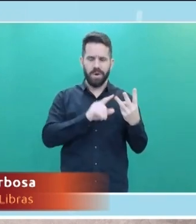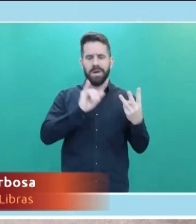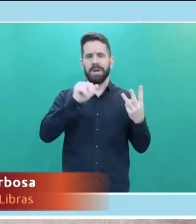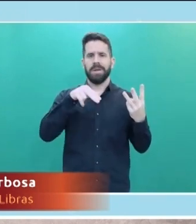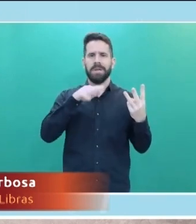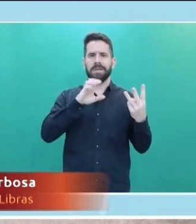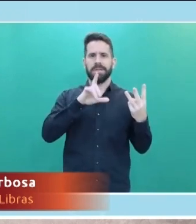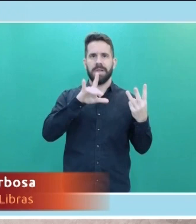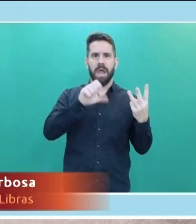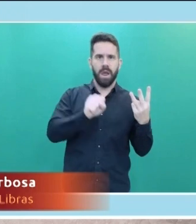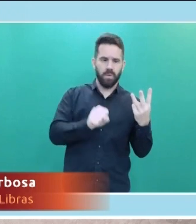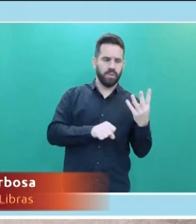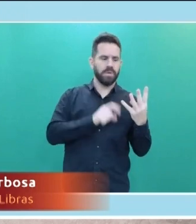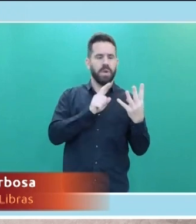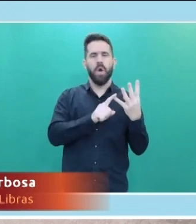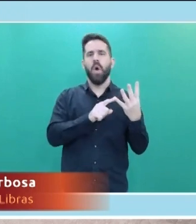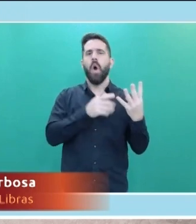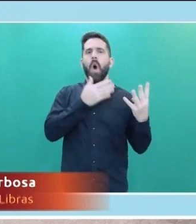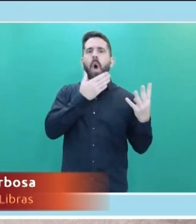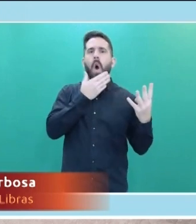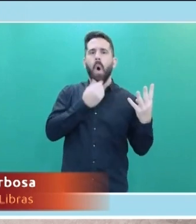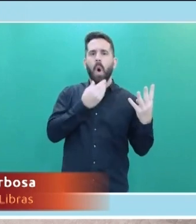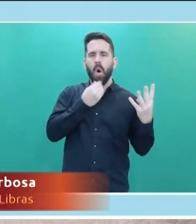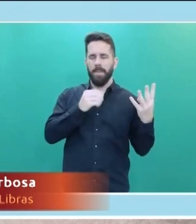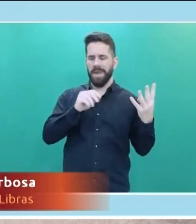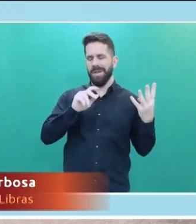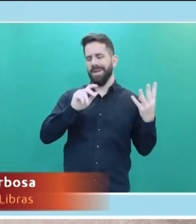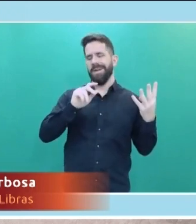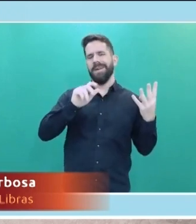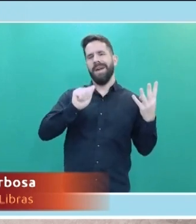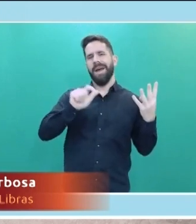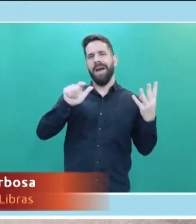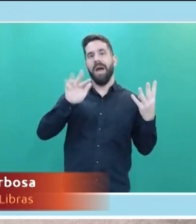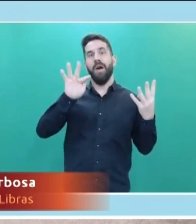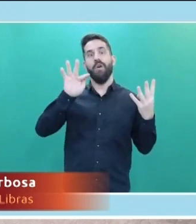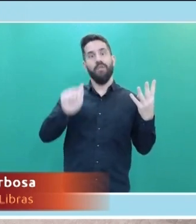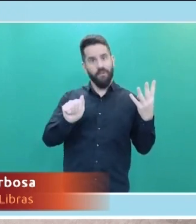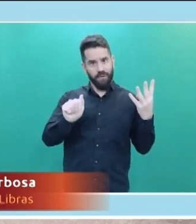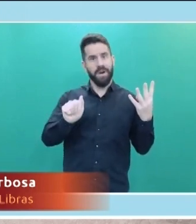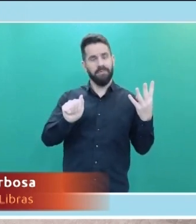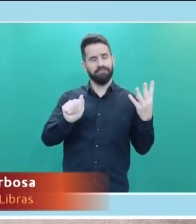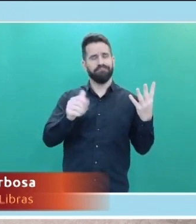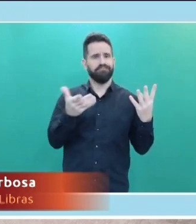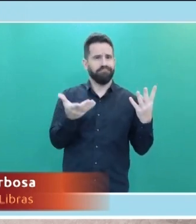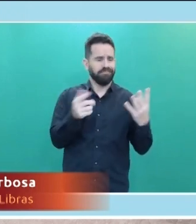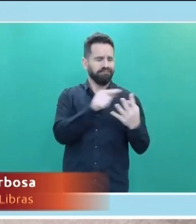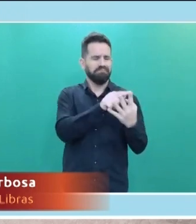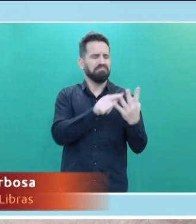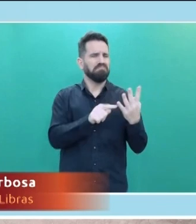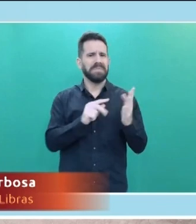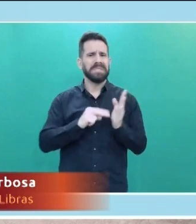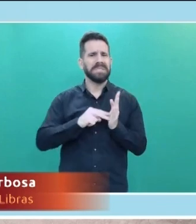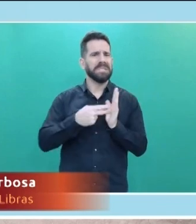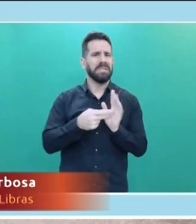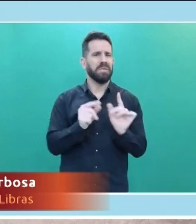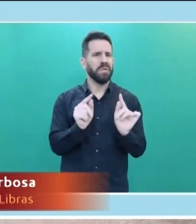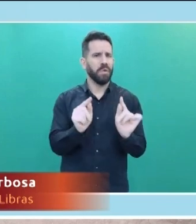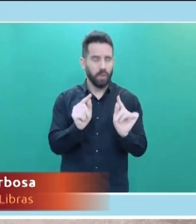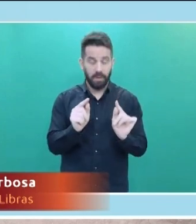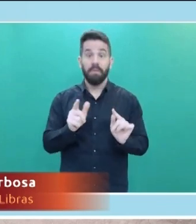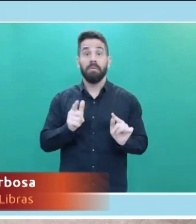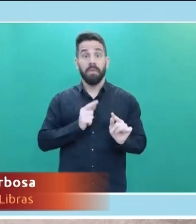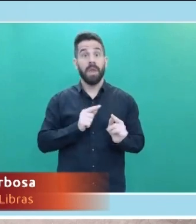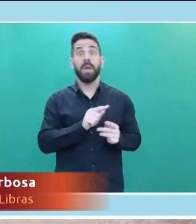vai tentar falar um pouco disso e mostrar como essas palavras têm representado movimentos de homens que